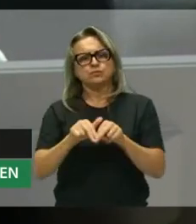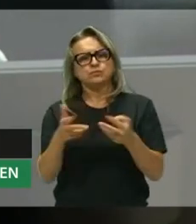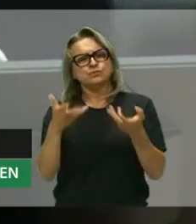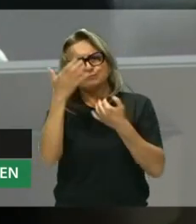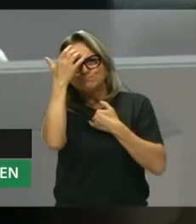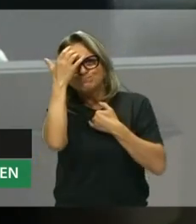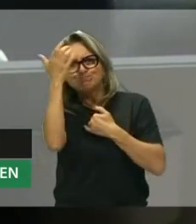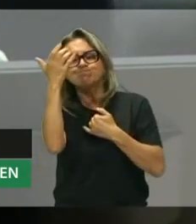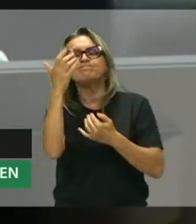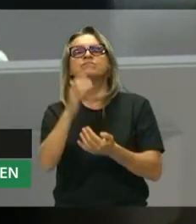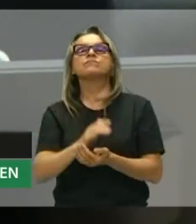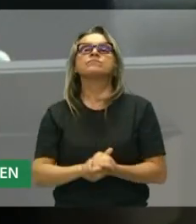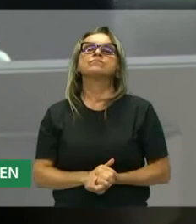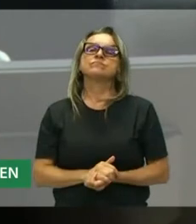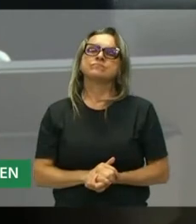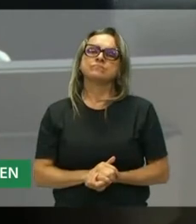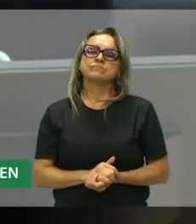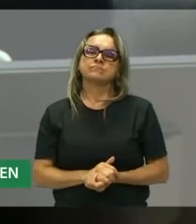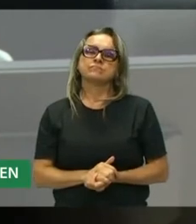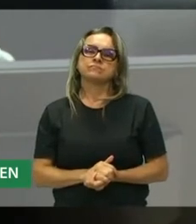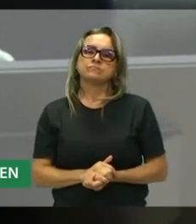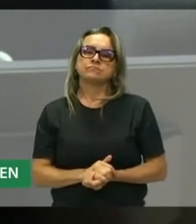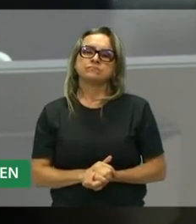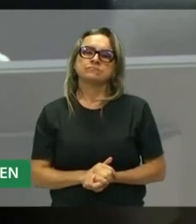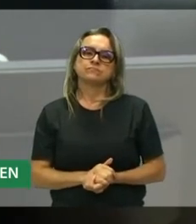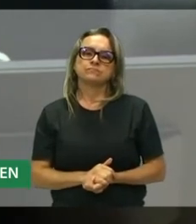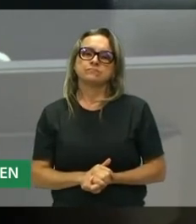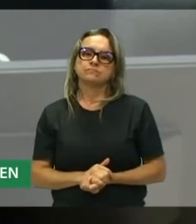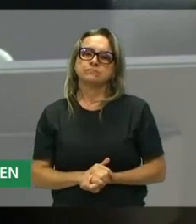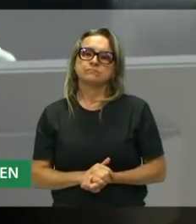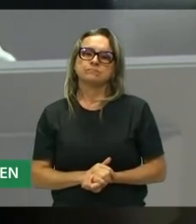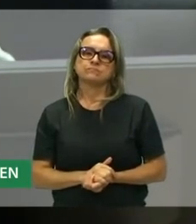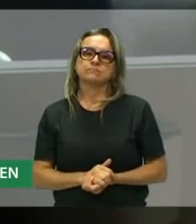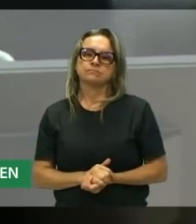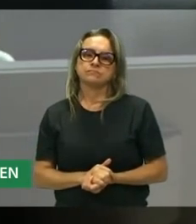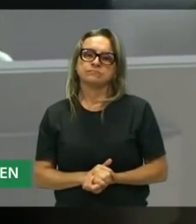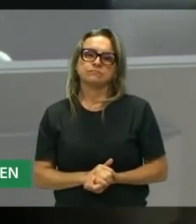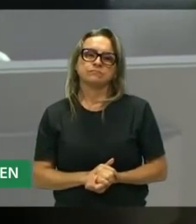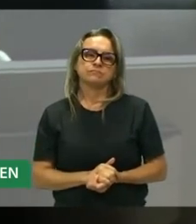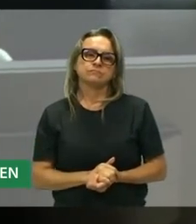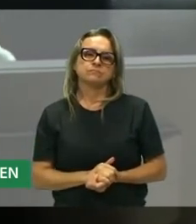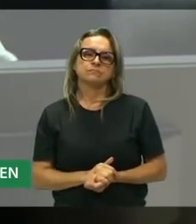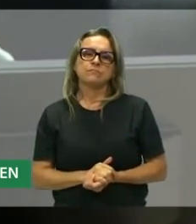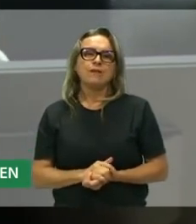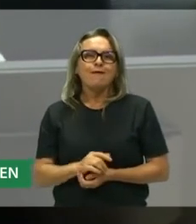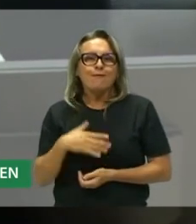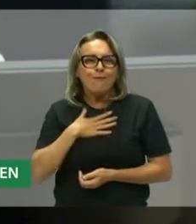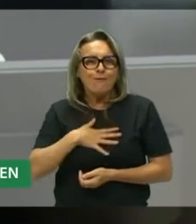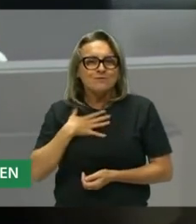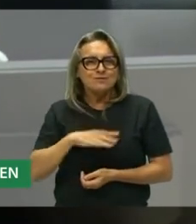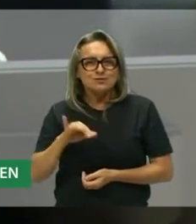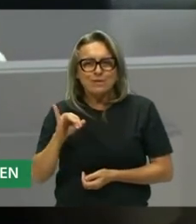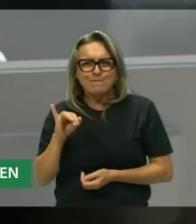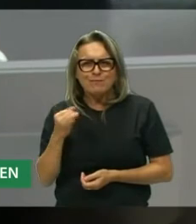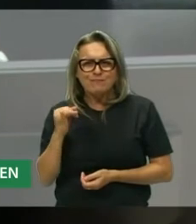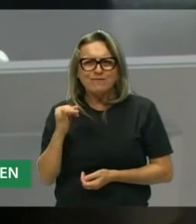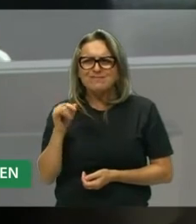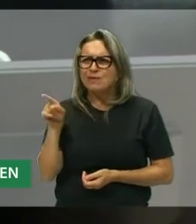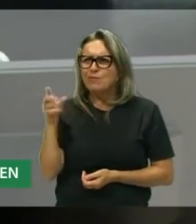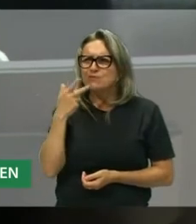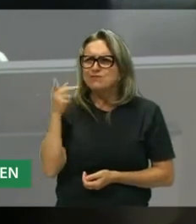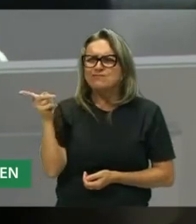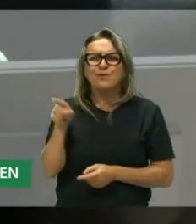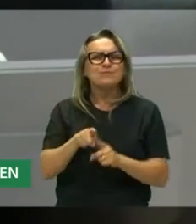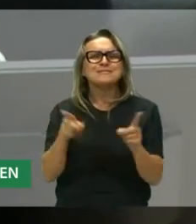imensamente e tenho certeza, meu nobre, você falou alguma coisa que eu gostaria de pegar de gancho, mas a minha memória já não me ajuda.